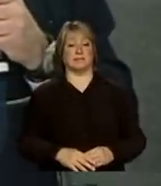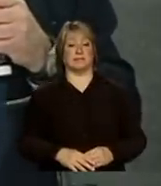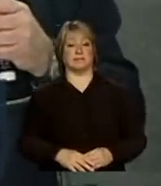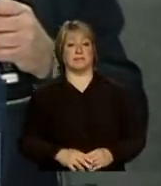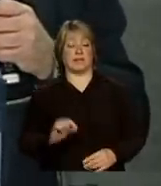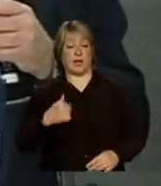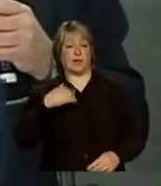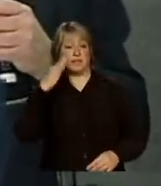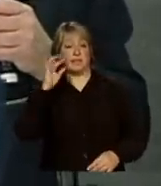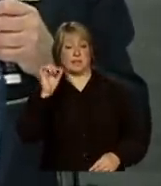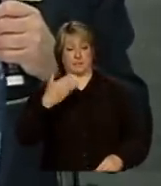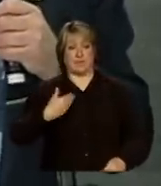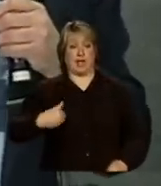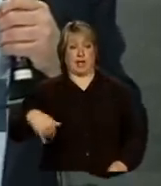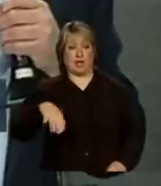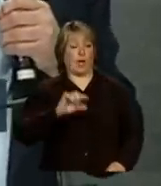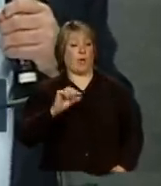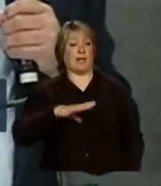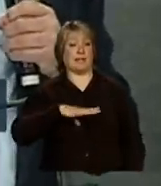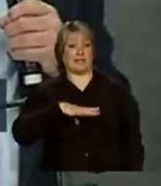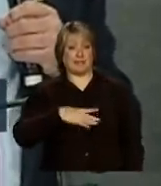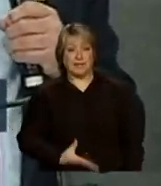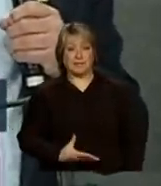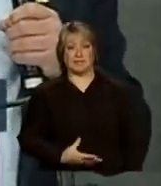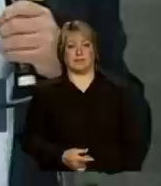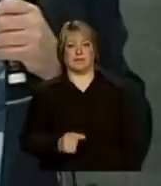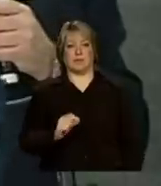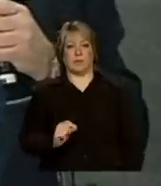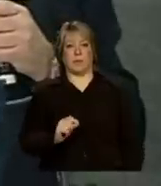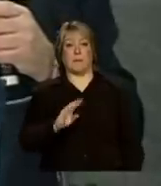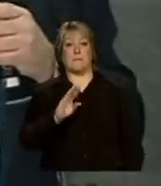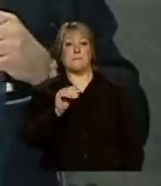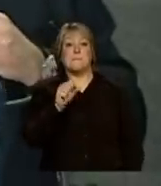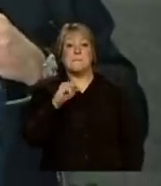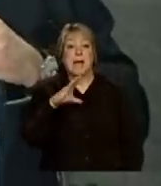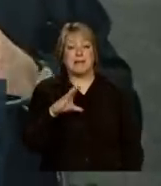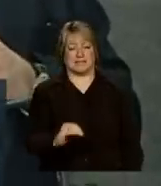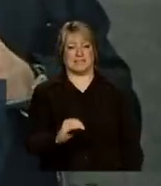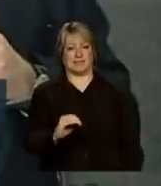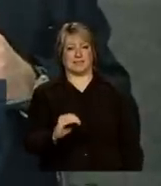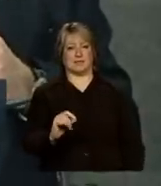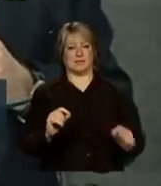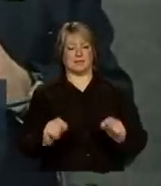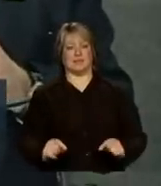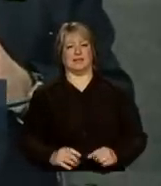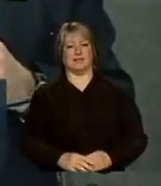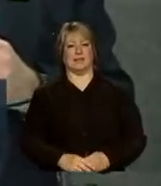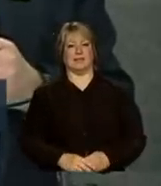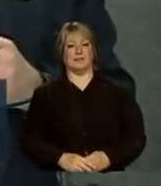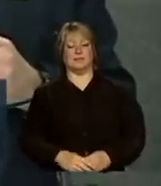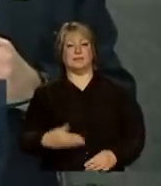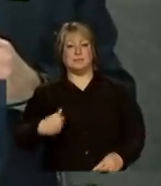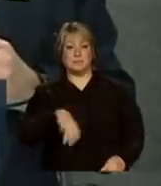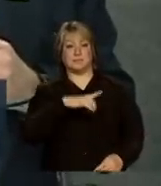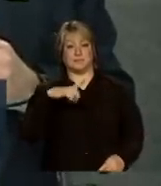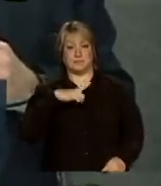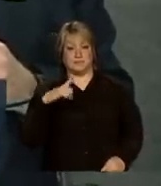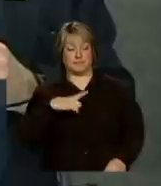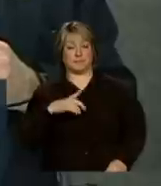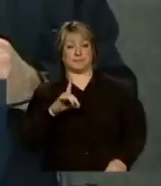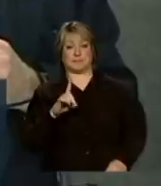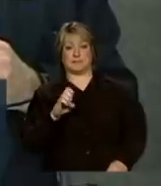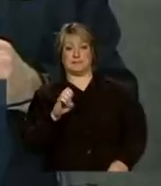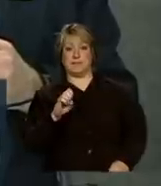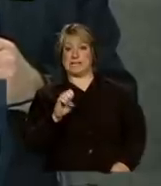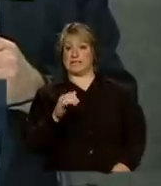eh mas o desafio vamos dizer naquilo que é básico né Eh vamos dizer eh nós temos desafio Fantástico